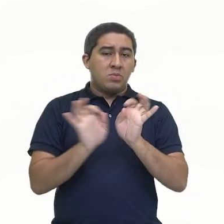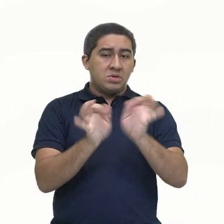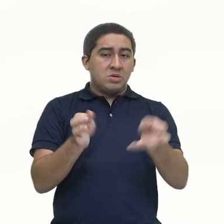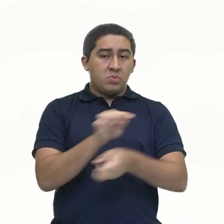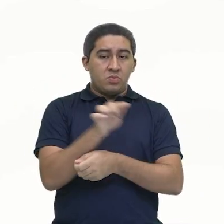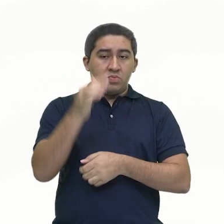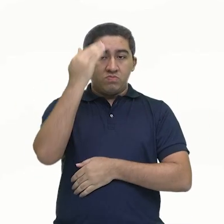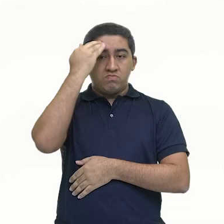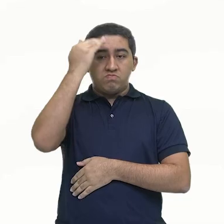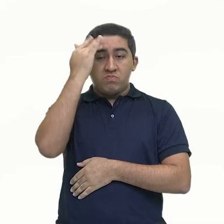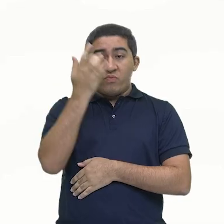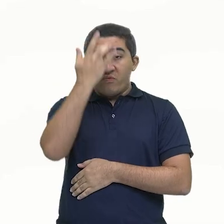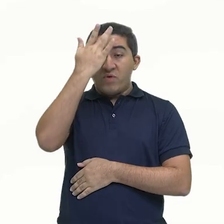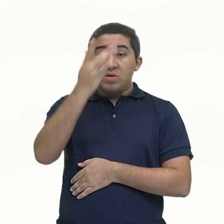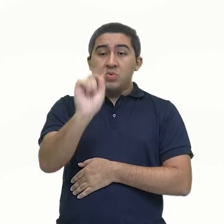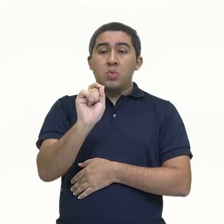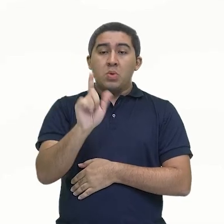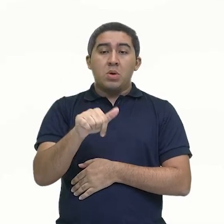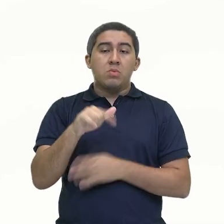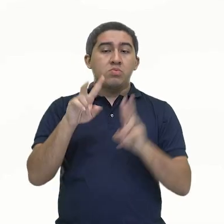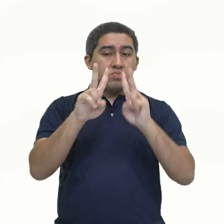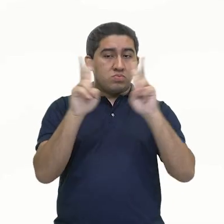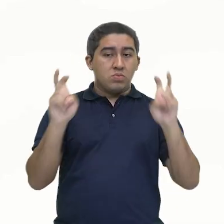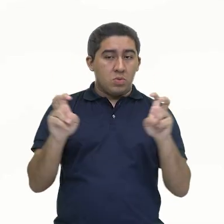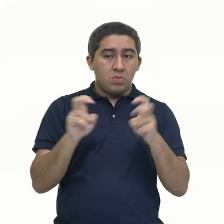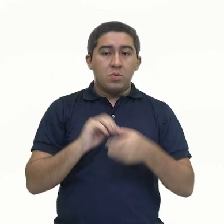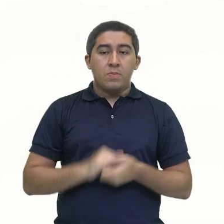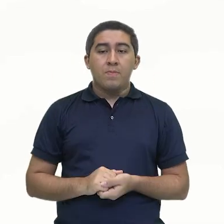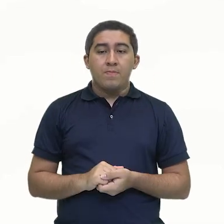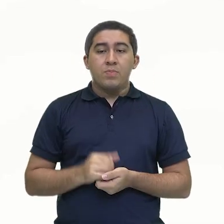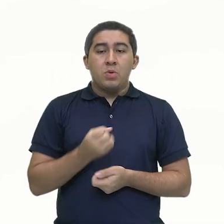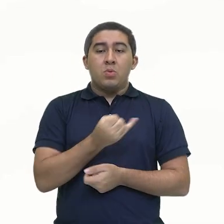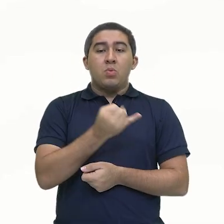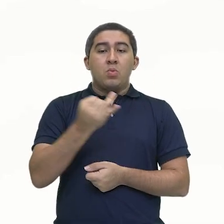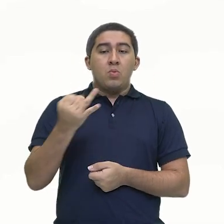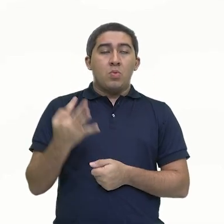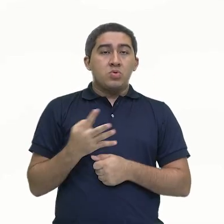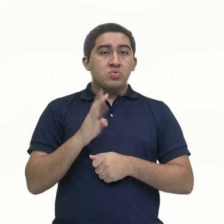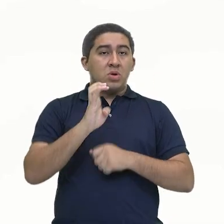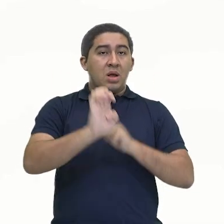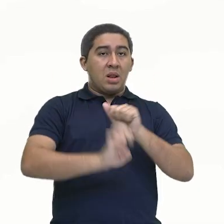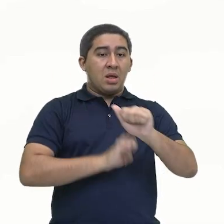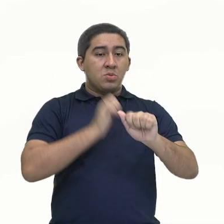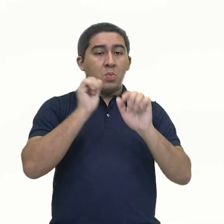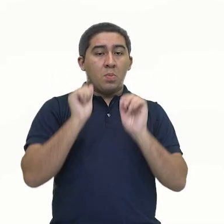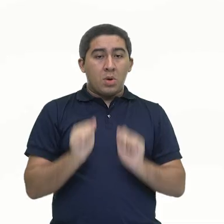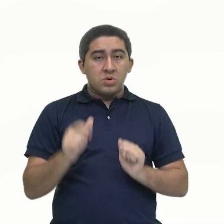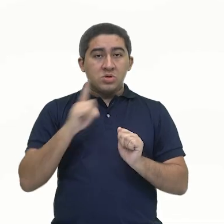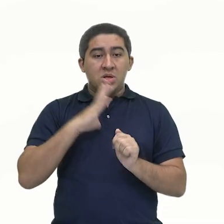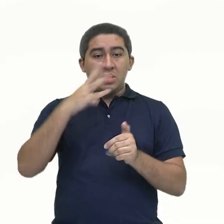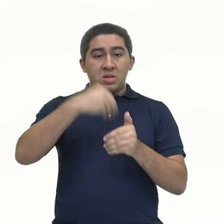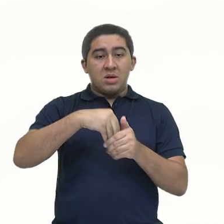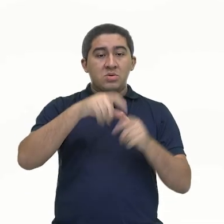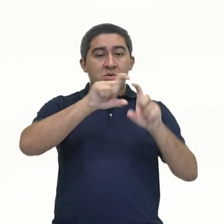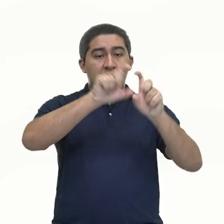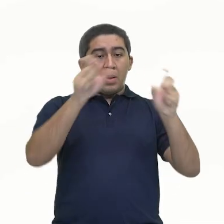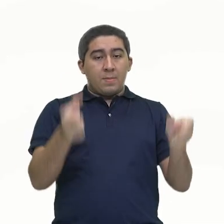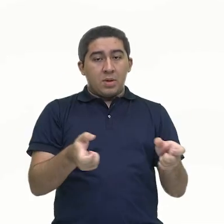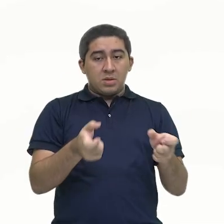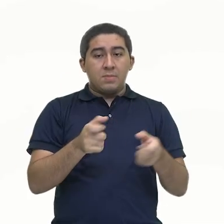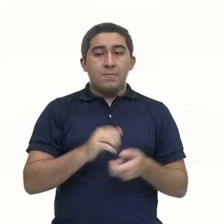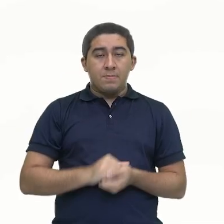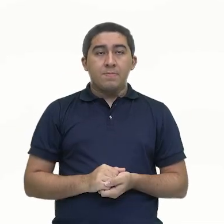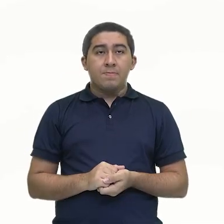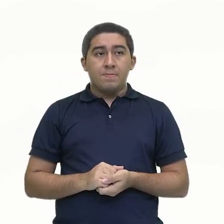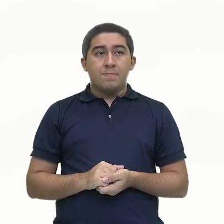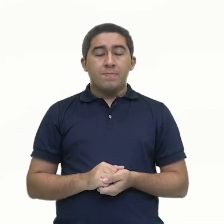vocês compreenderem o que eu estou falando. É quantos elétrons podem existir em cada camada eletrônica.